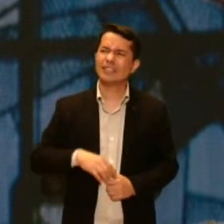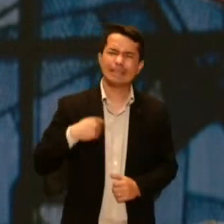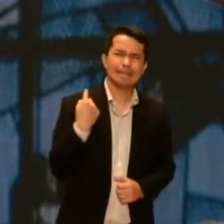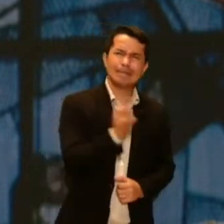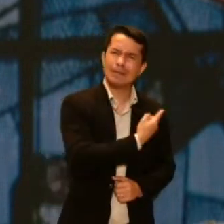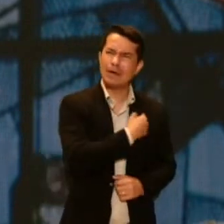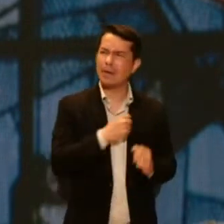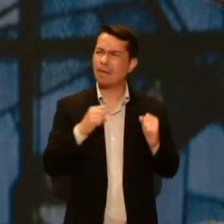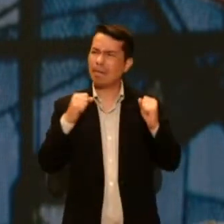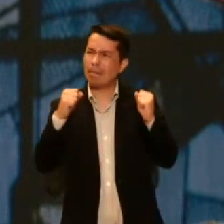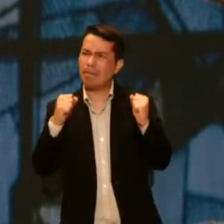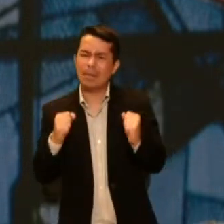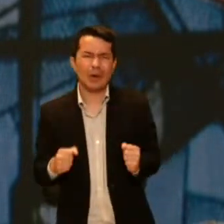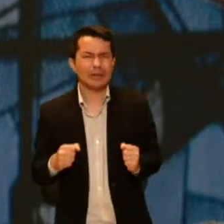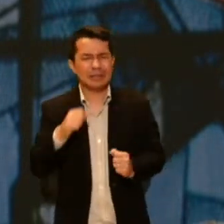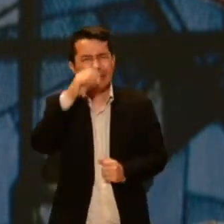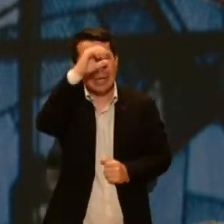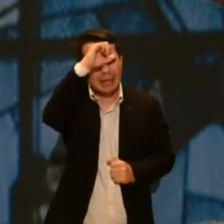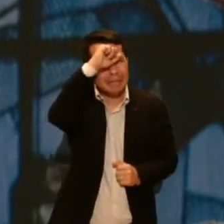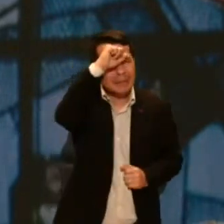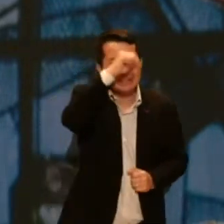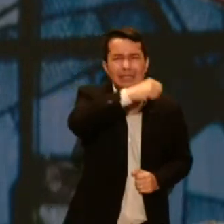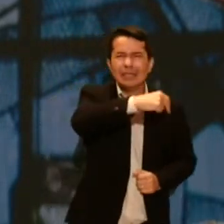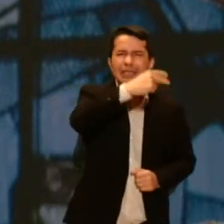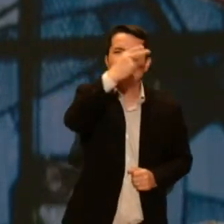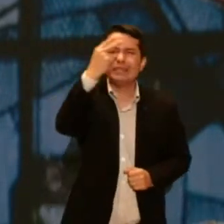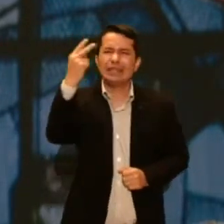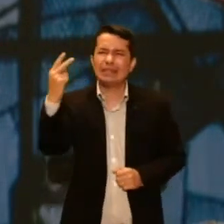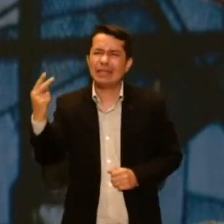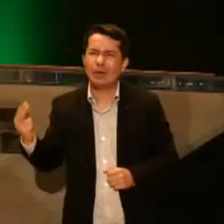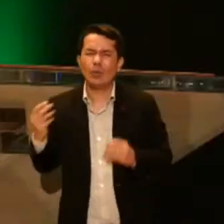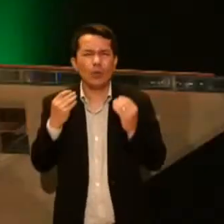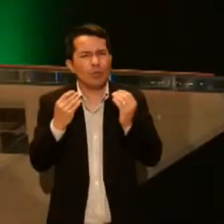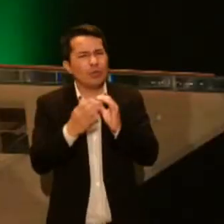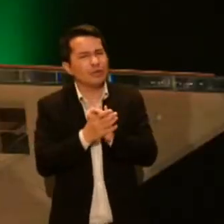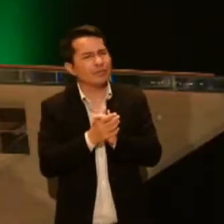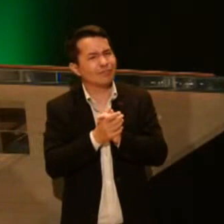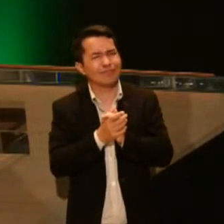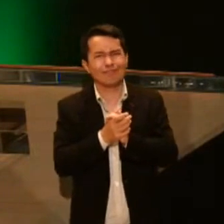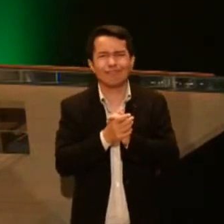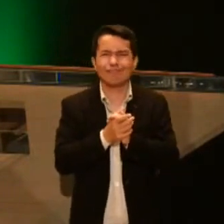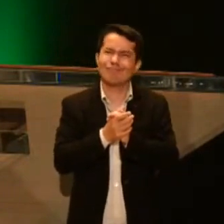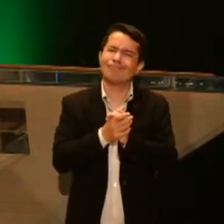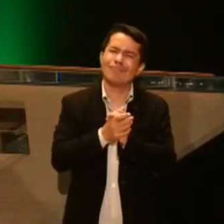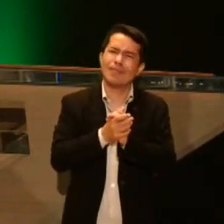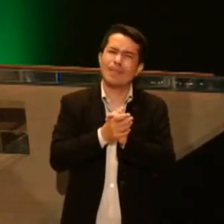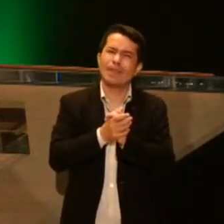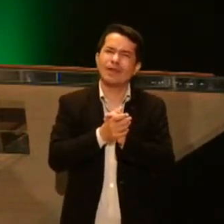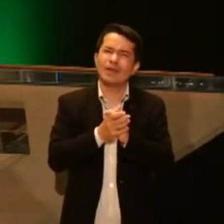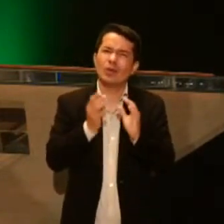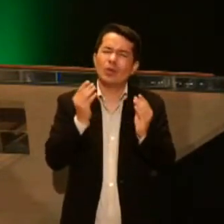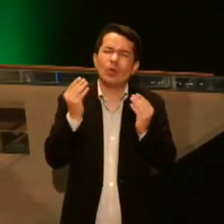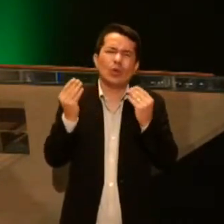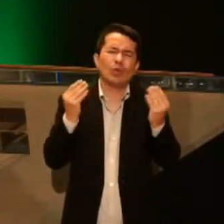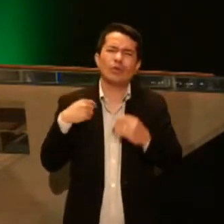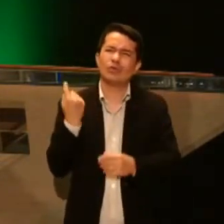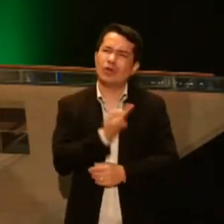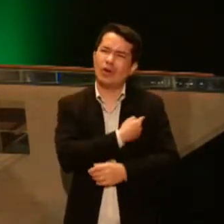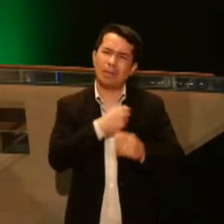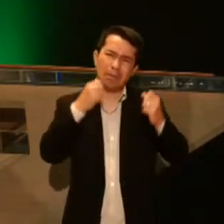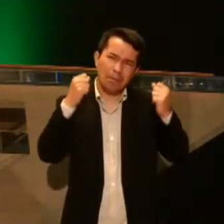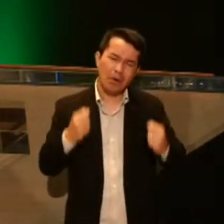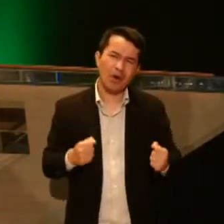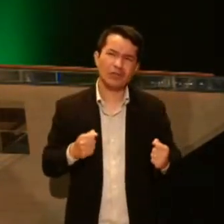do Natal e das Escrituras para a gente viver este Natal diferente? Por isso eu